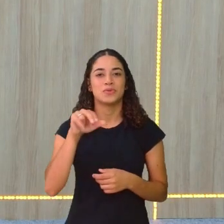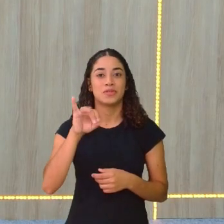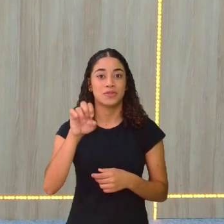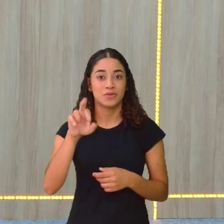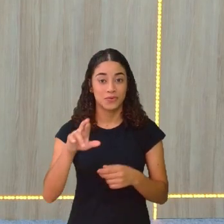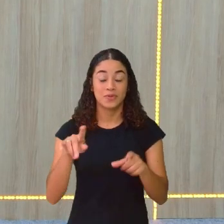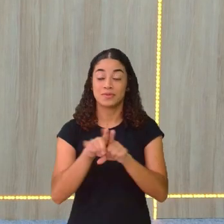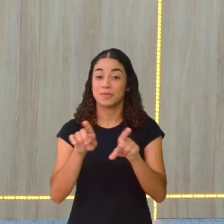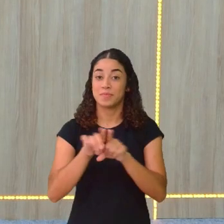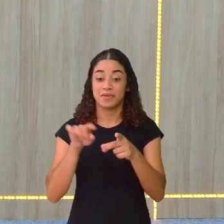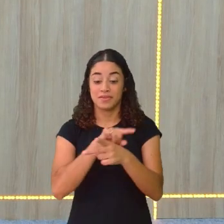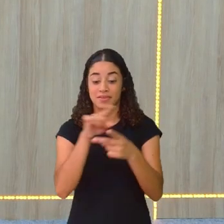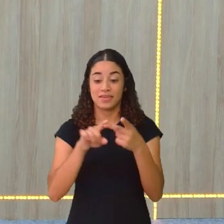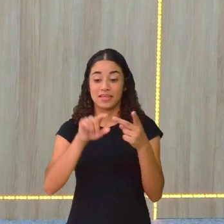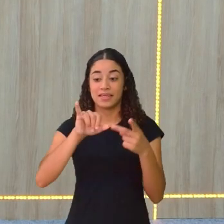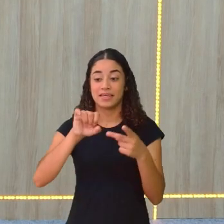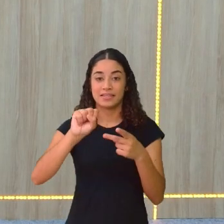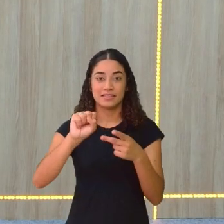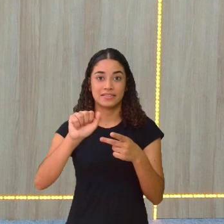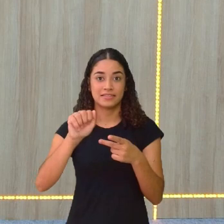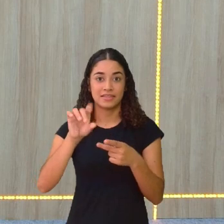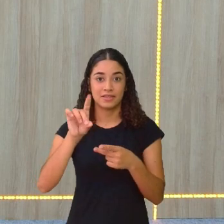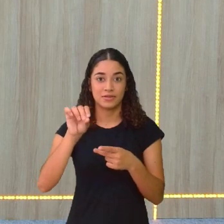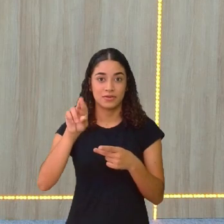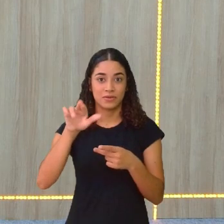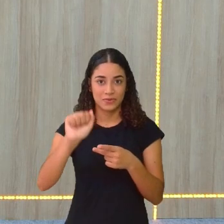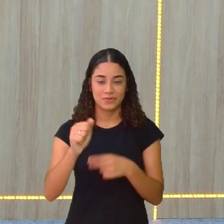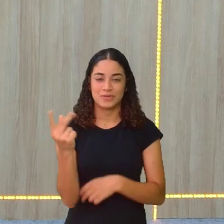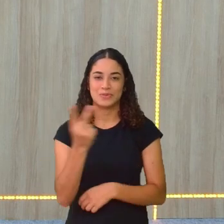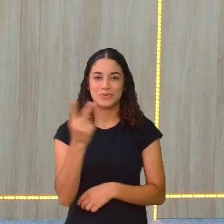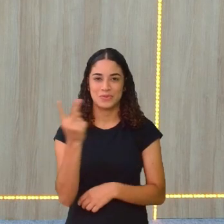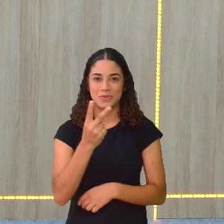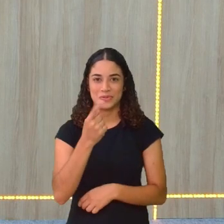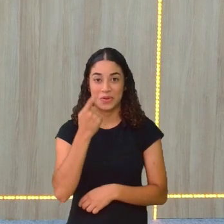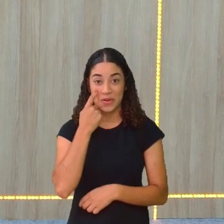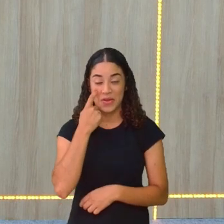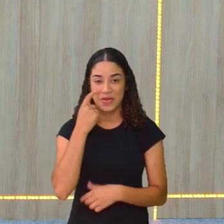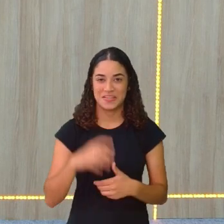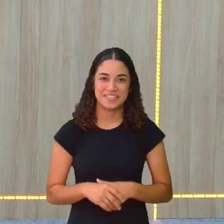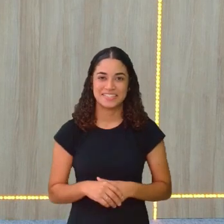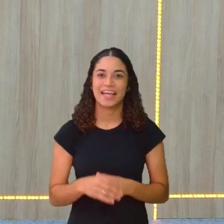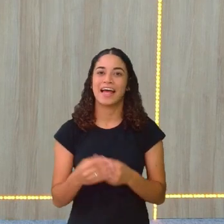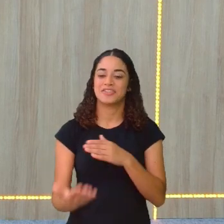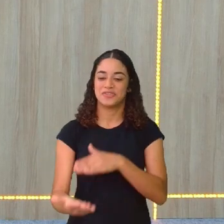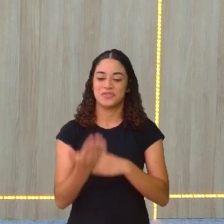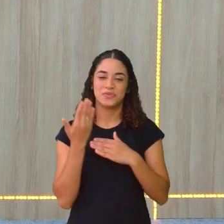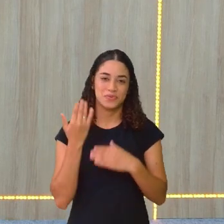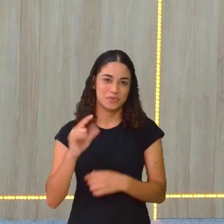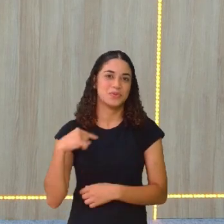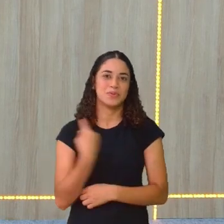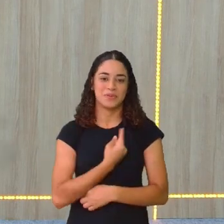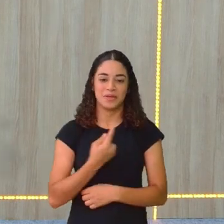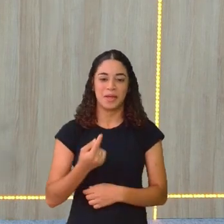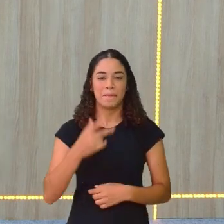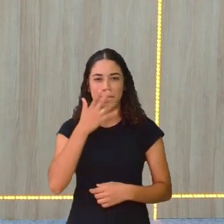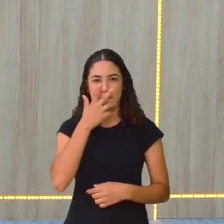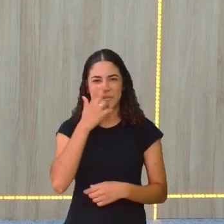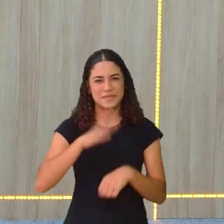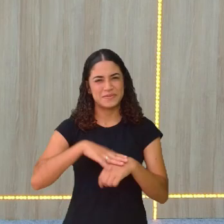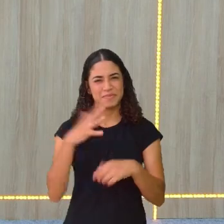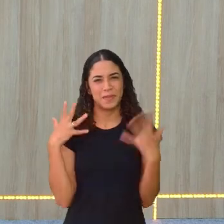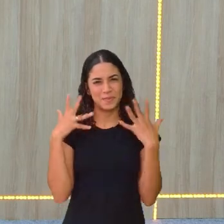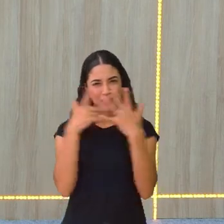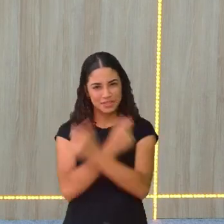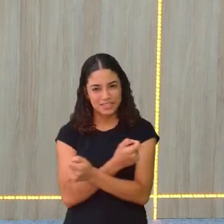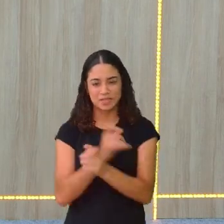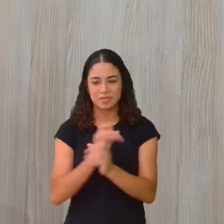E Isadora tá ali, ó, os dois, ó, ajuda a gente fica até mais bonita, né, professor, aqui